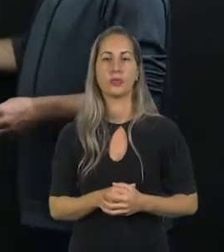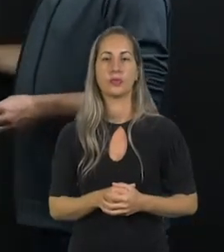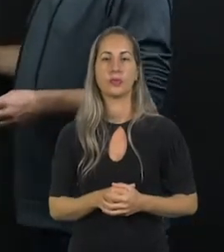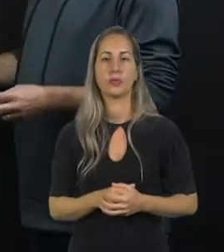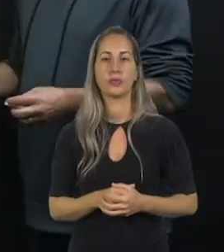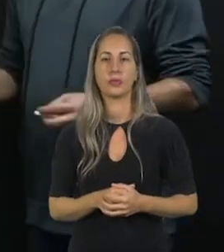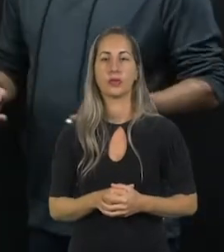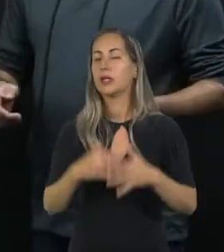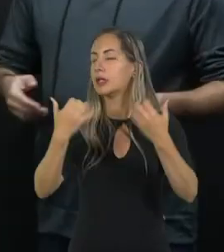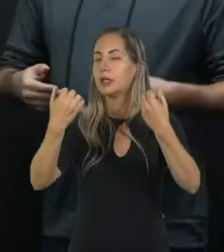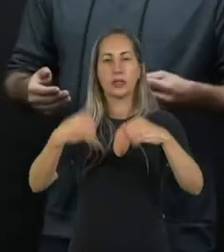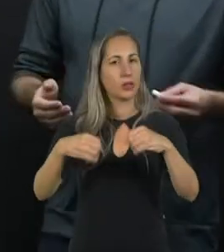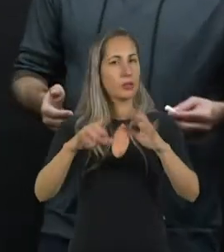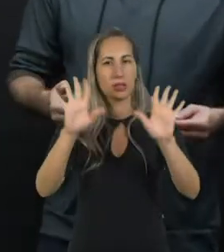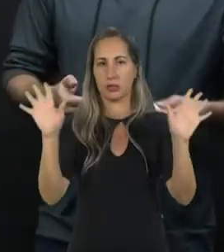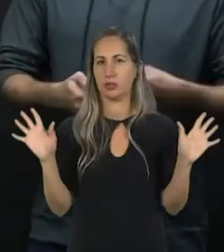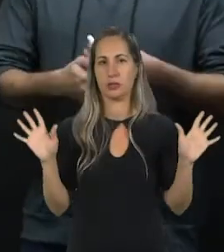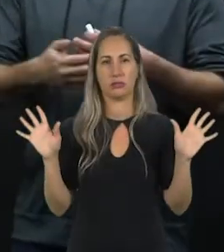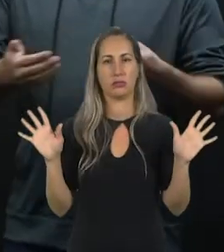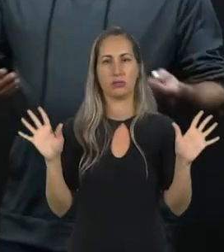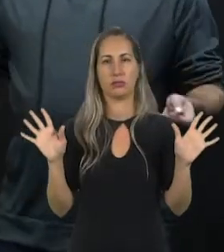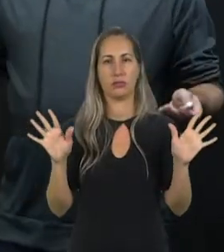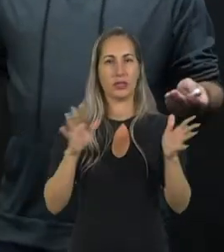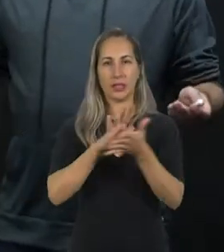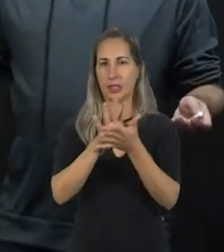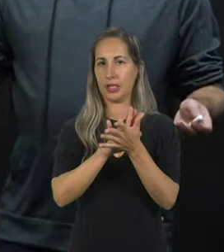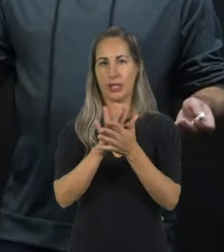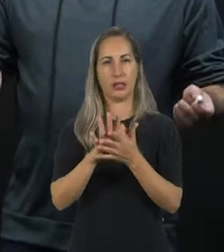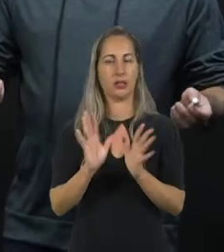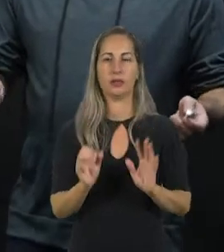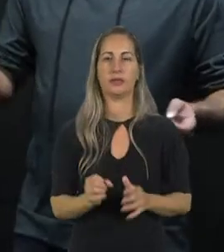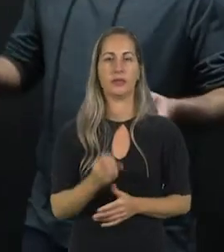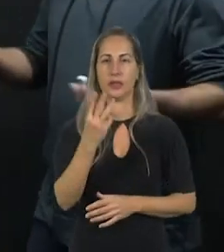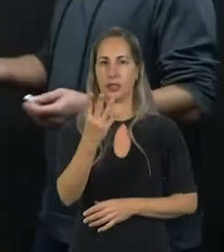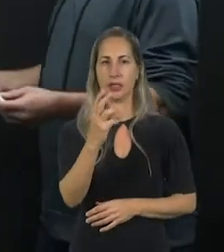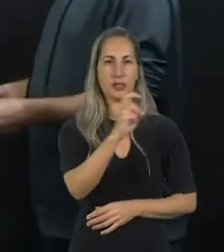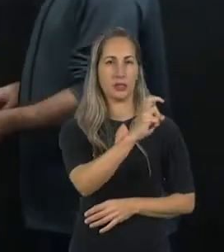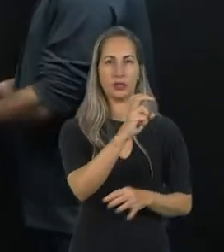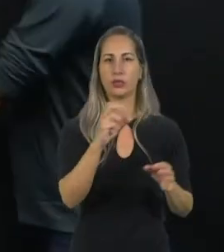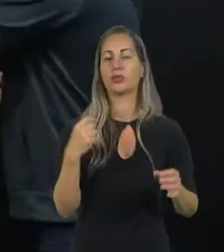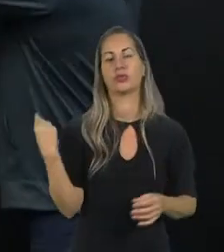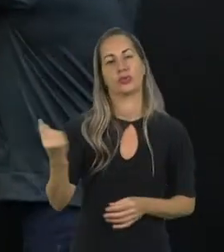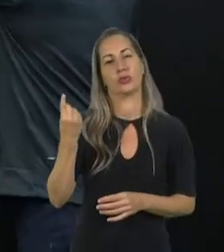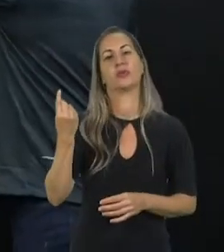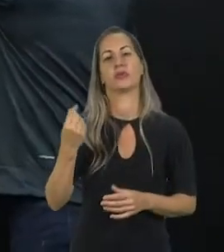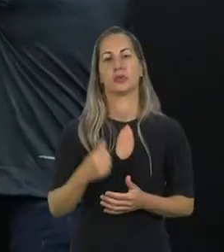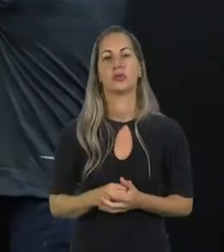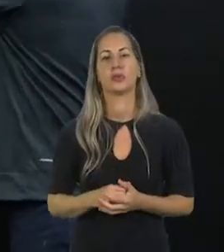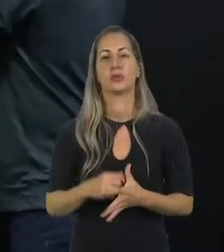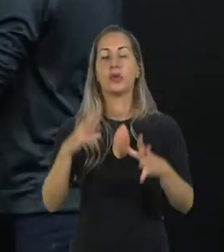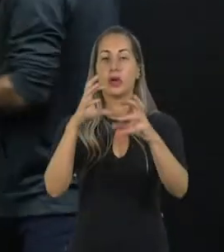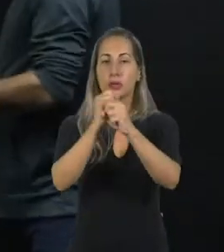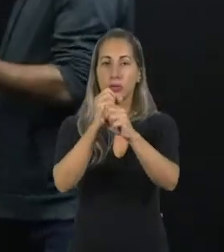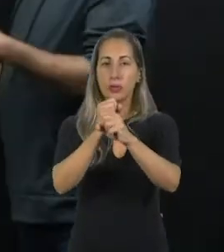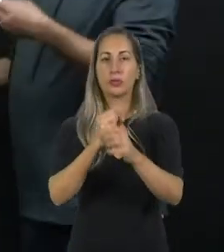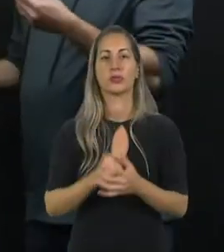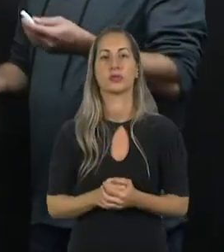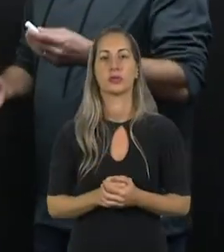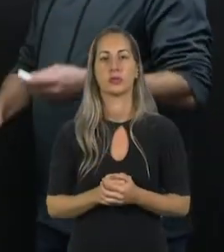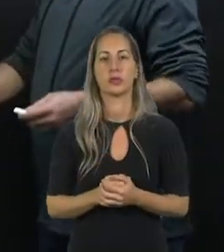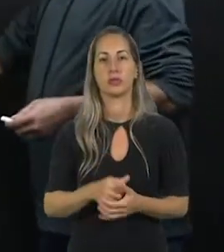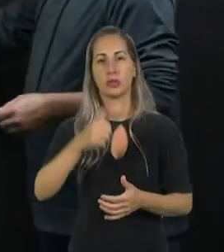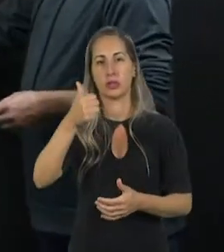então não há necessidade de colocar nenhum expoente para eles, tá bom? Logo, então, a decomposição